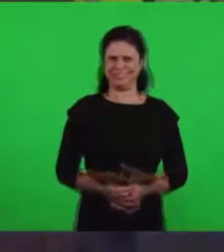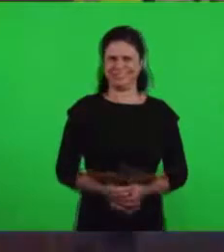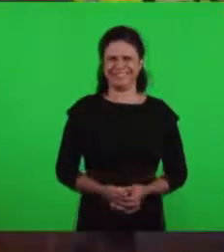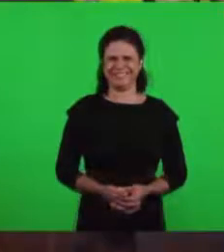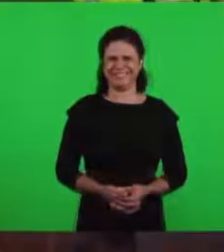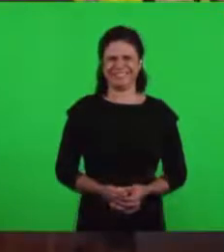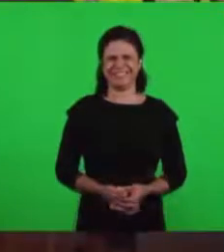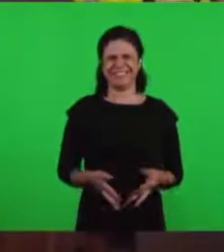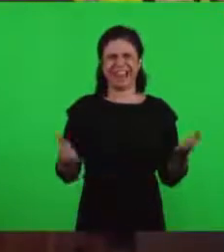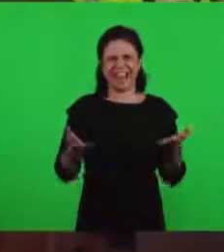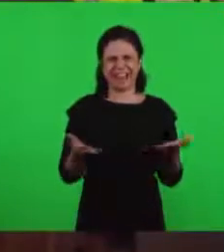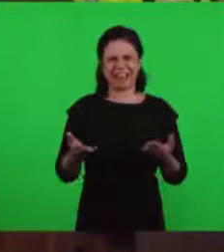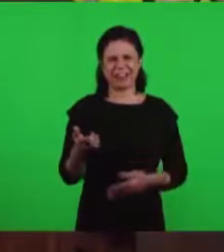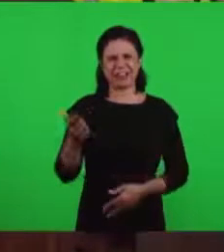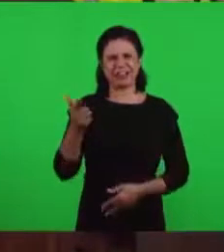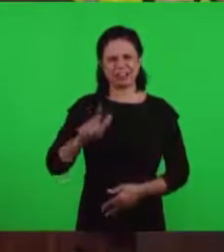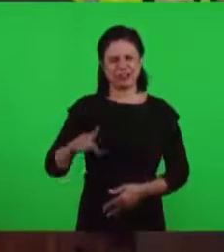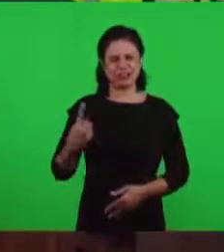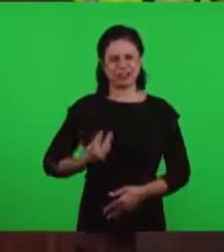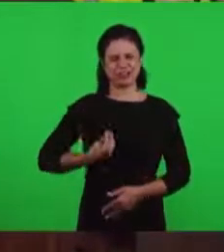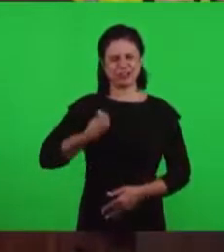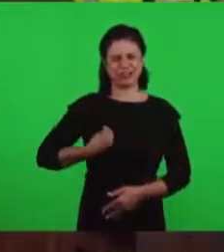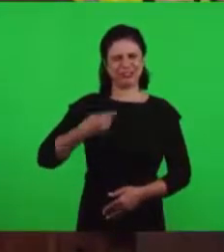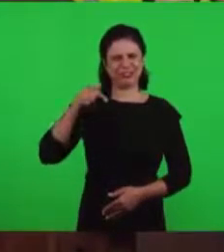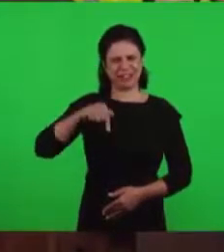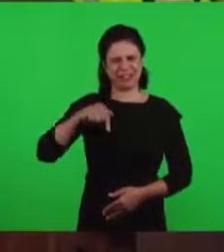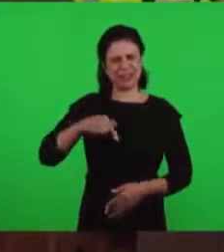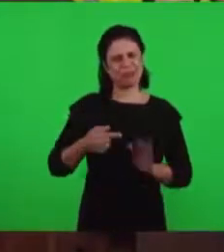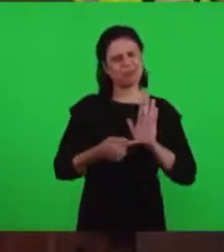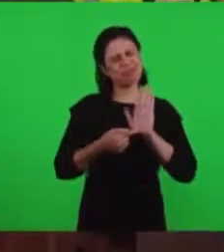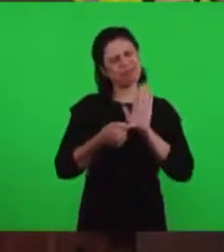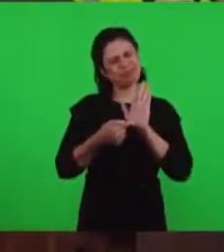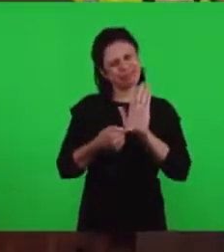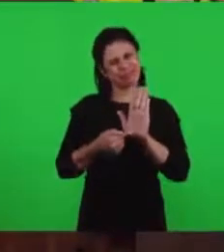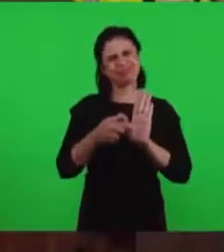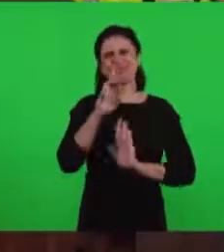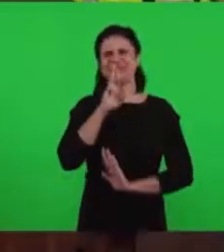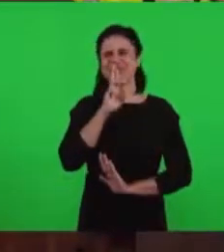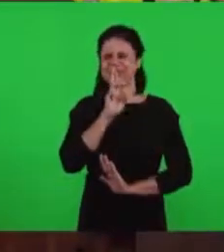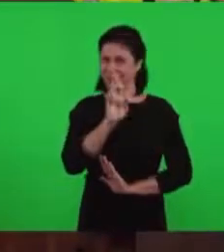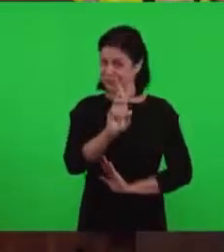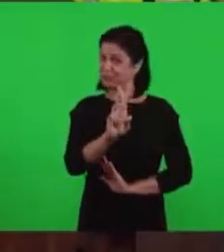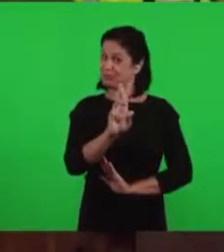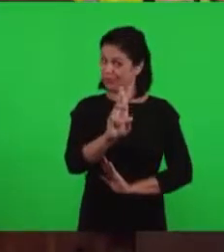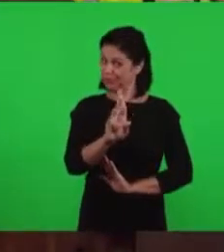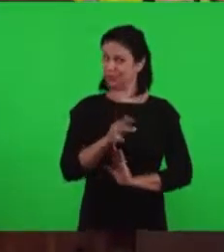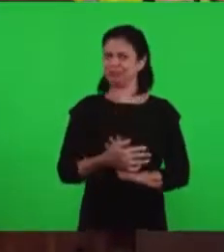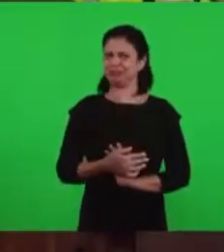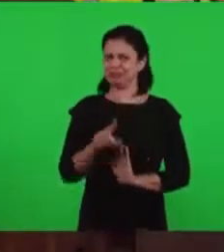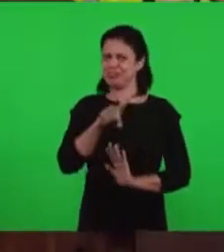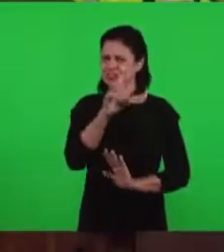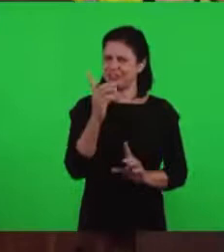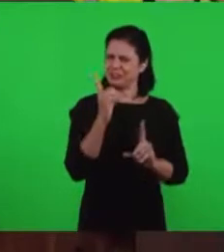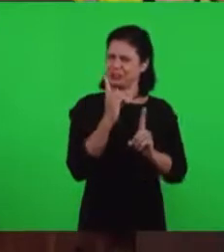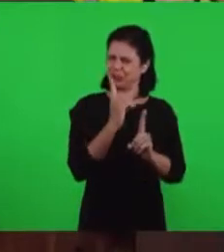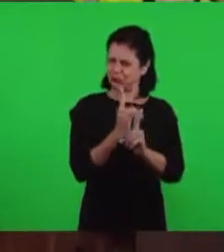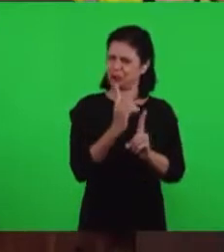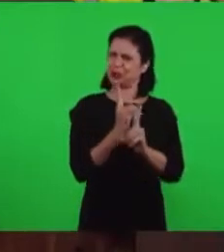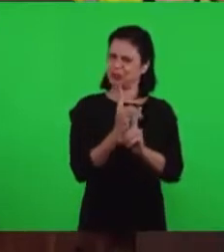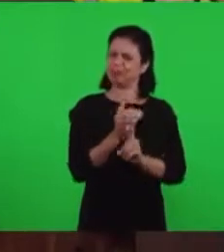irmãos estamos agora devo para apresentar aqui aquilo que a resposta que por certo os irmãos